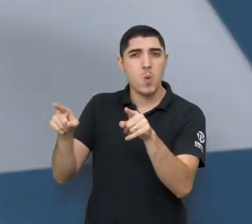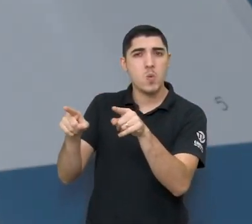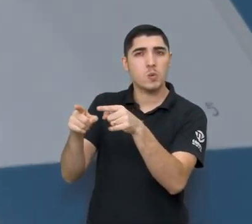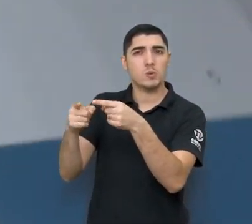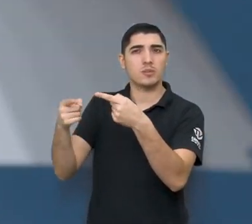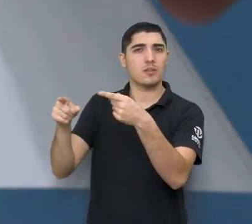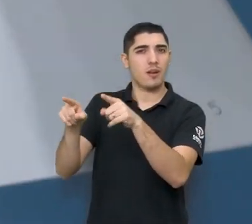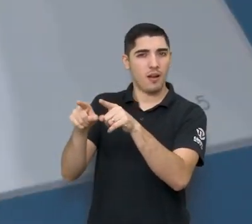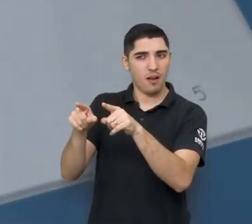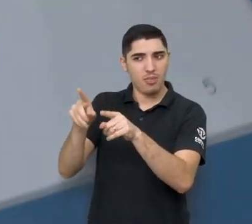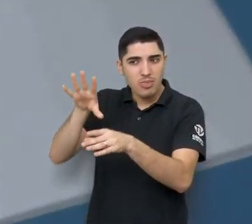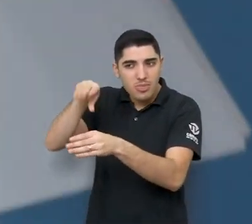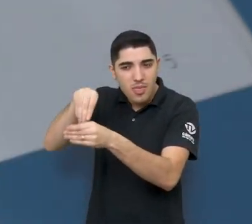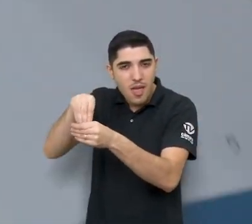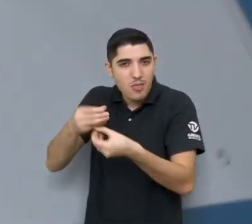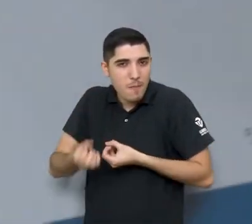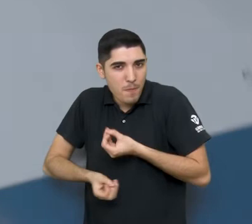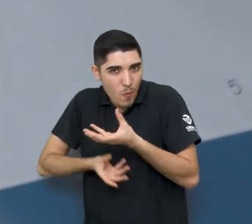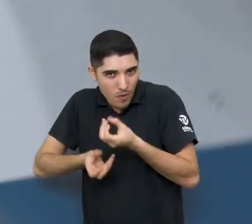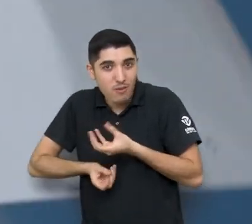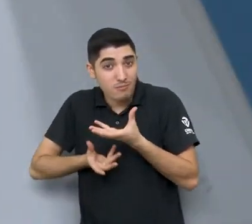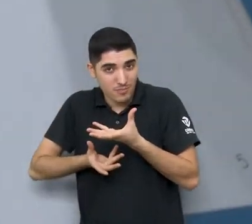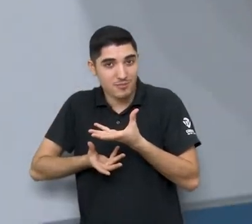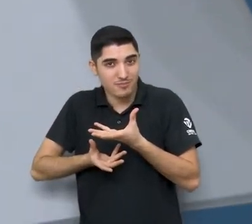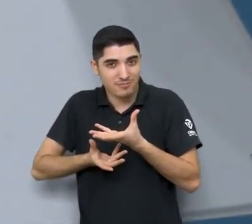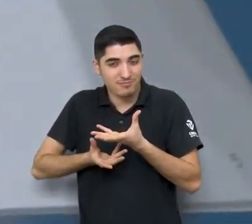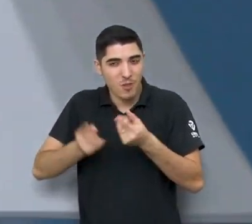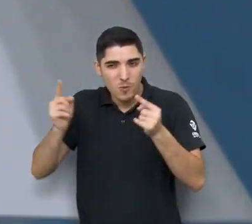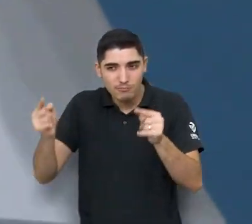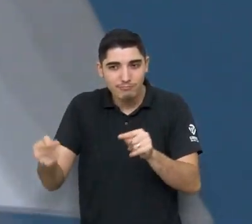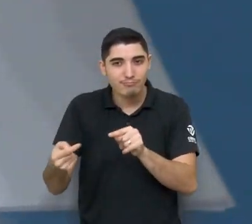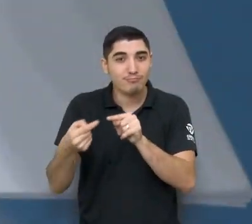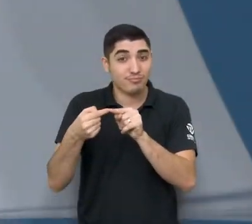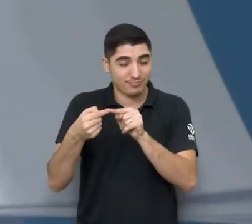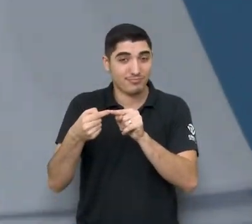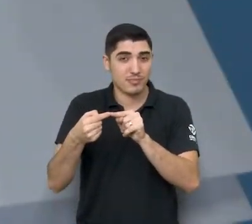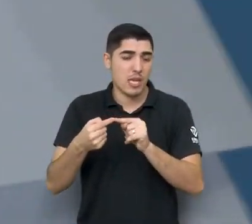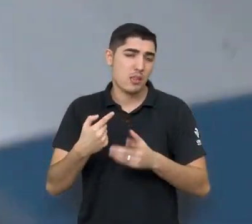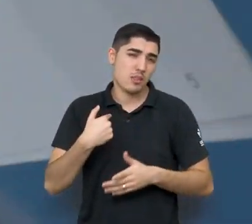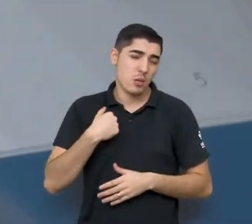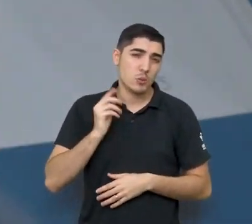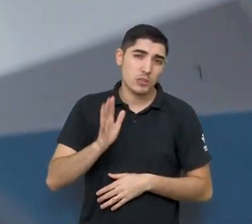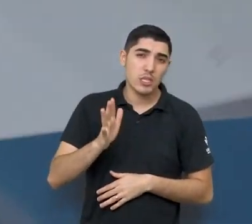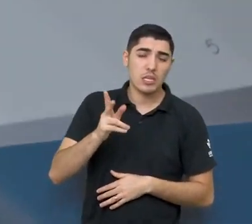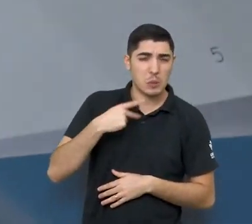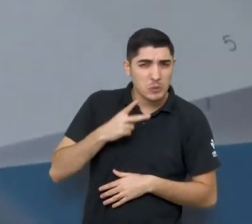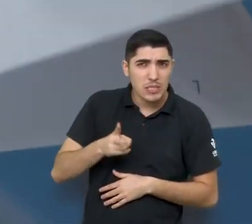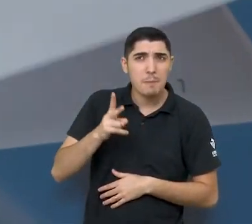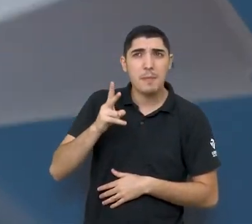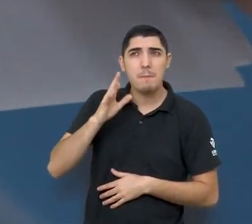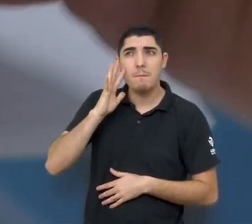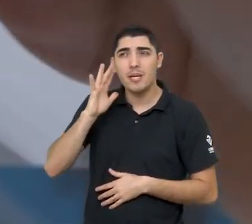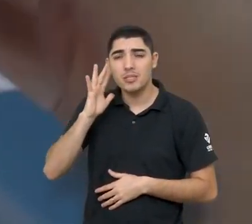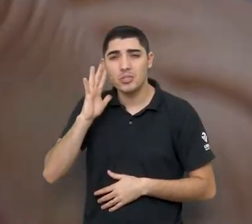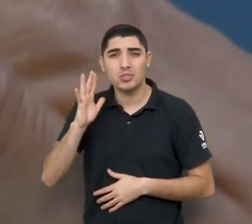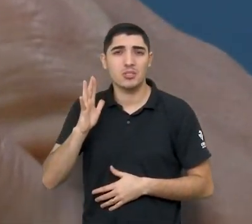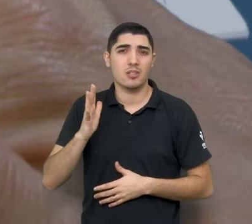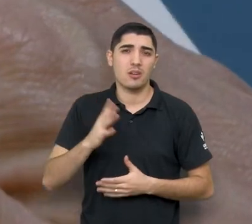musicalidade que habita o poema. Então eu procuro,